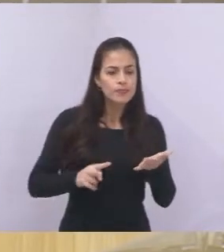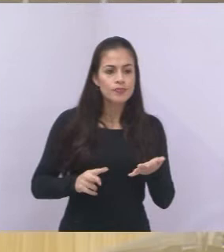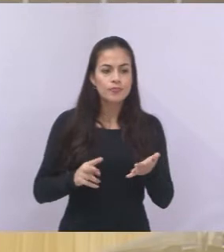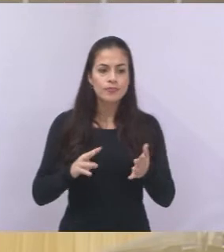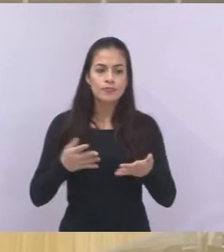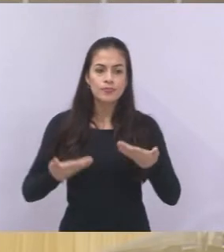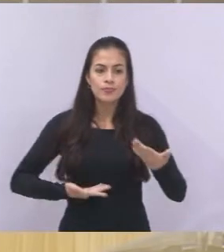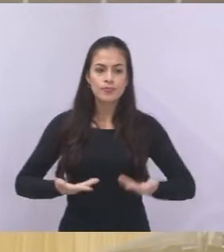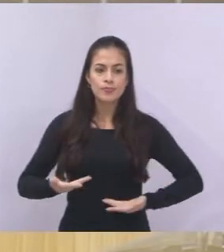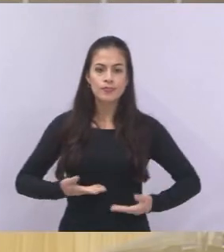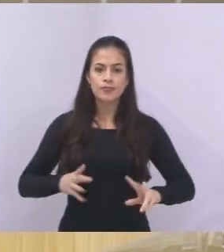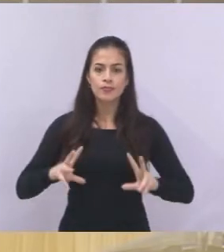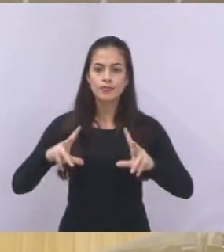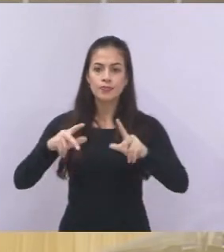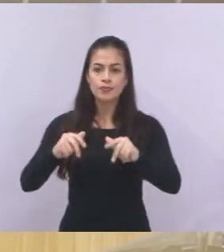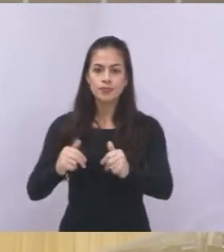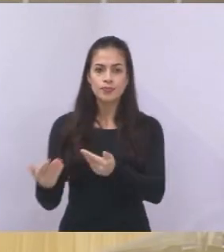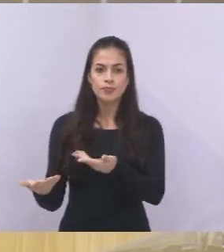servidores em geral